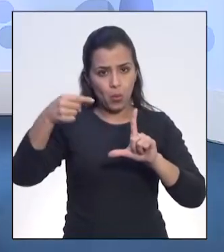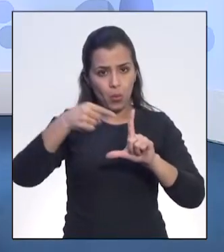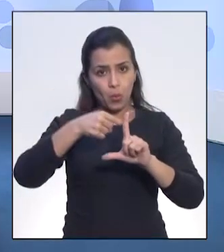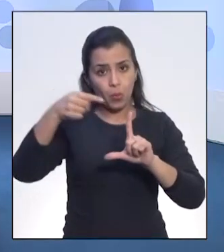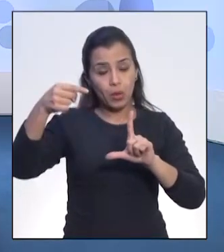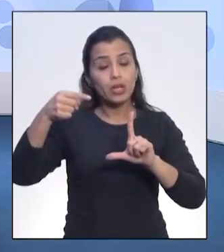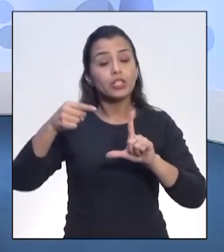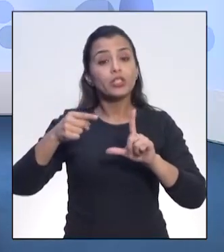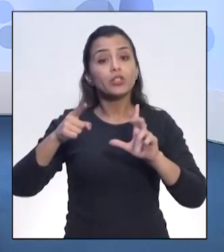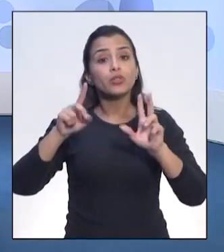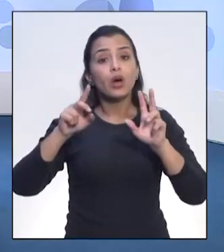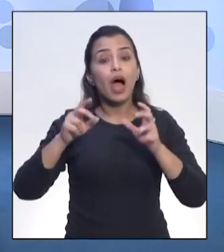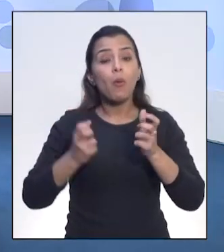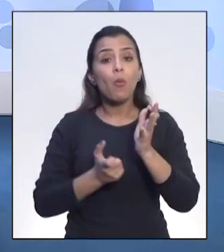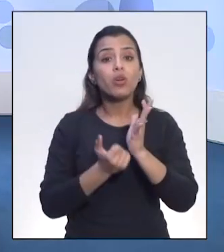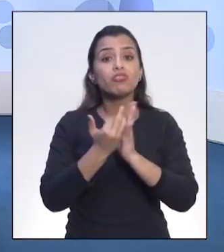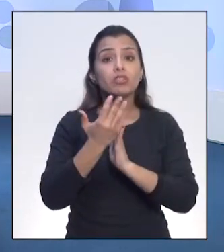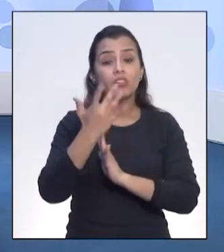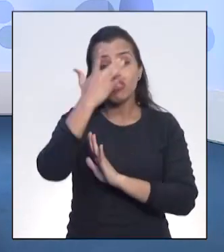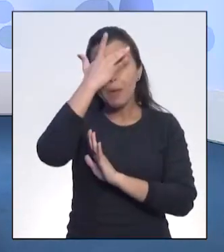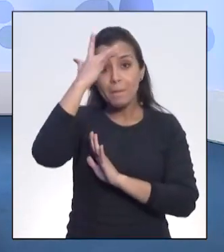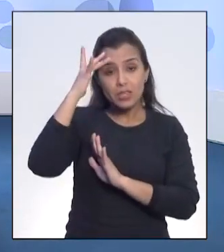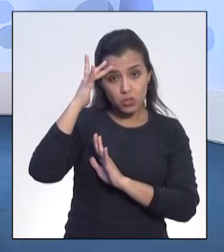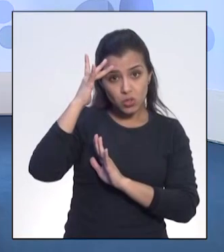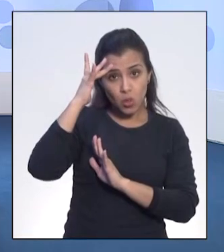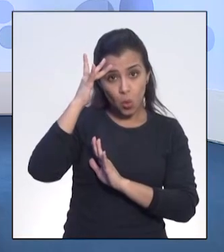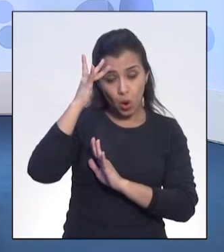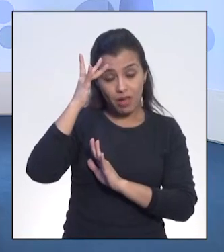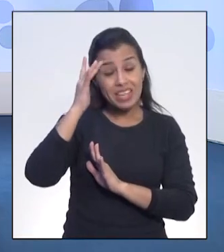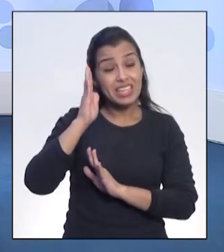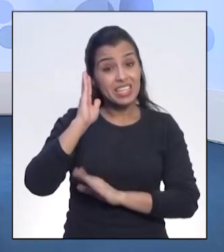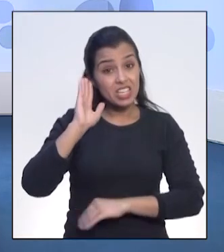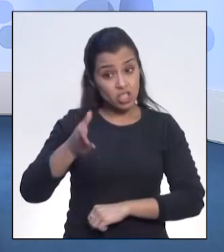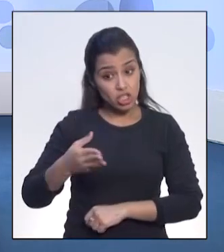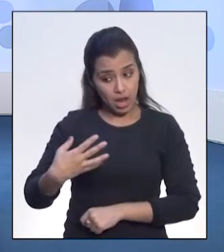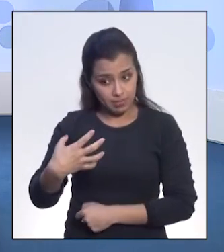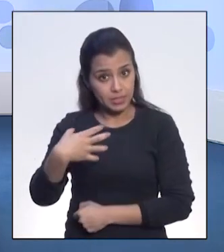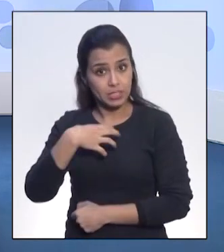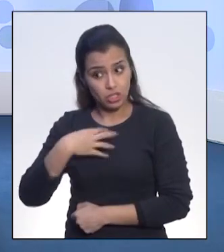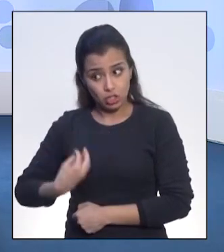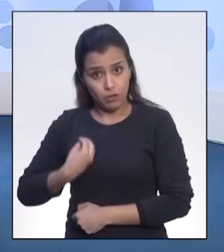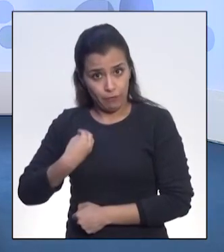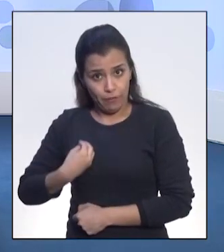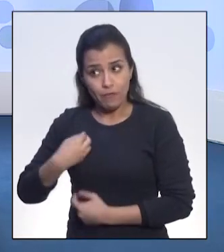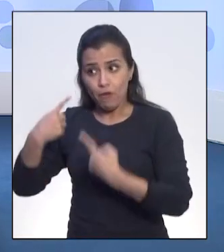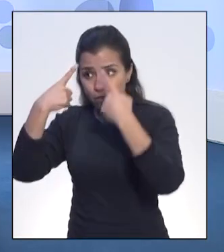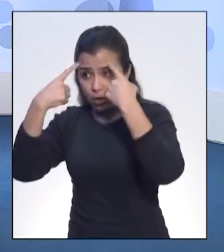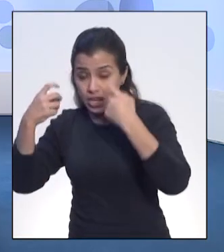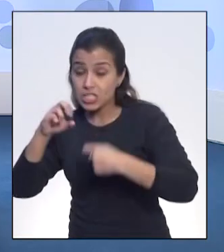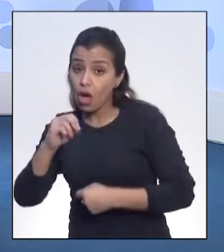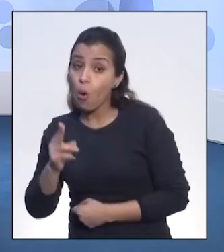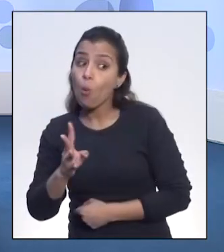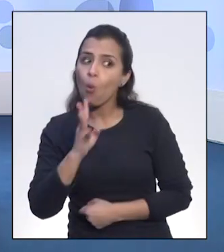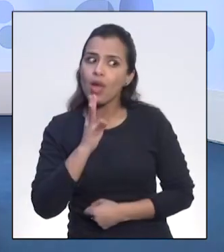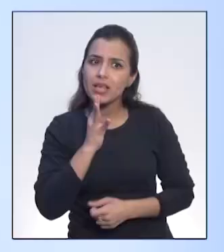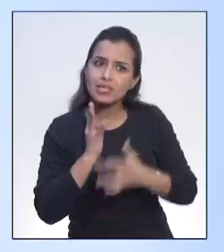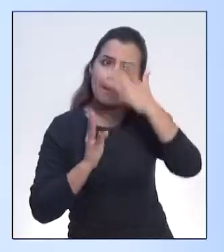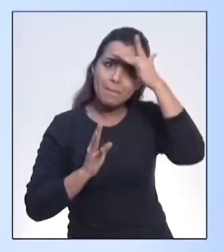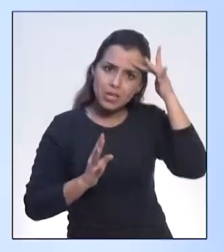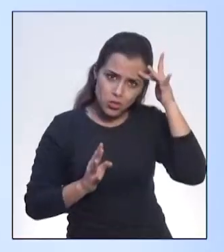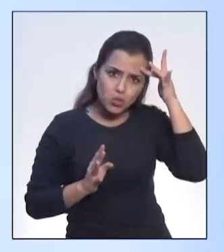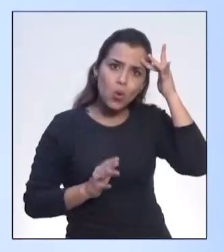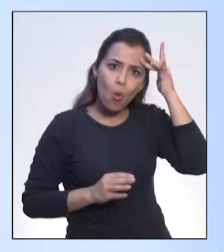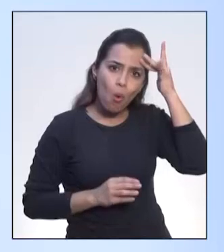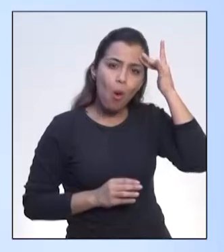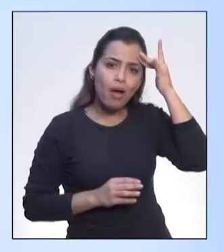pessoas que conhecem alguém, ou foram elas mesmas vítimas de violência, ou conhecem alguém. 60%